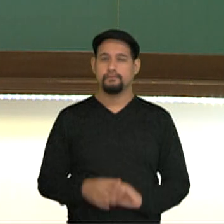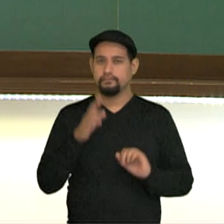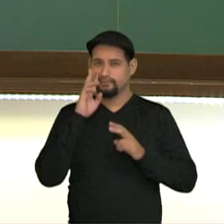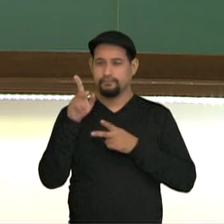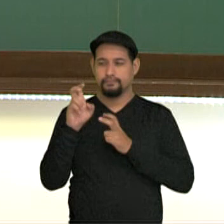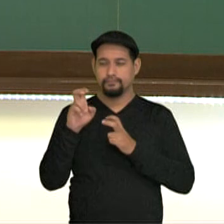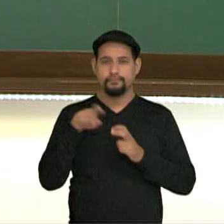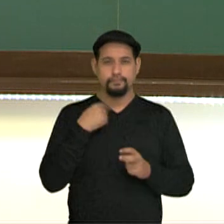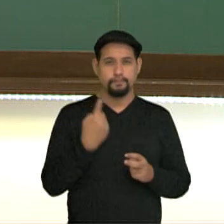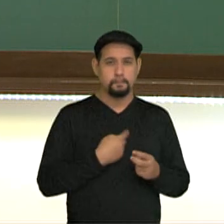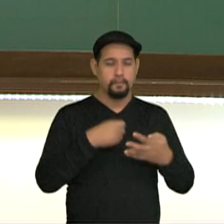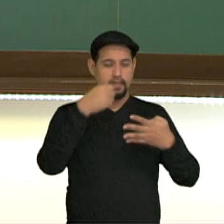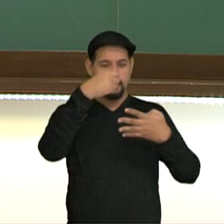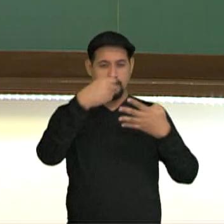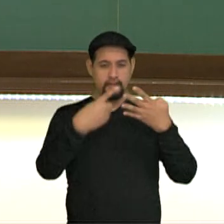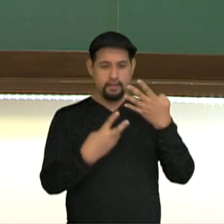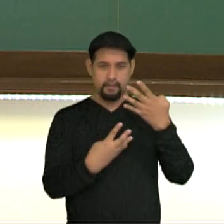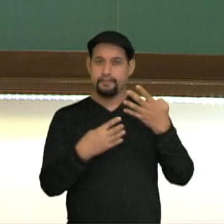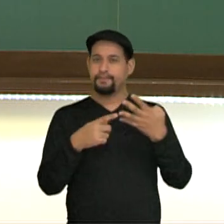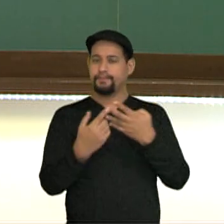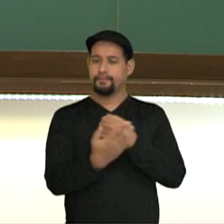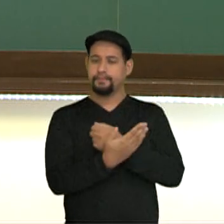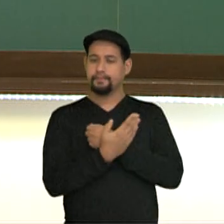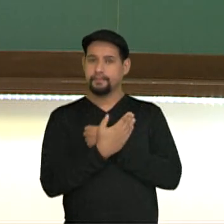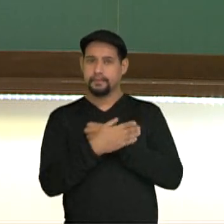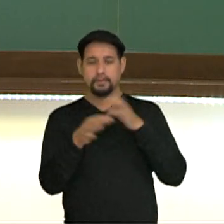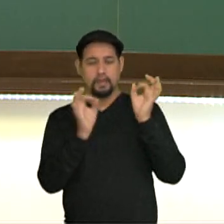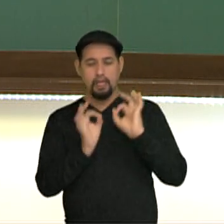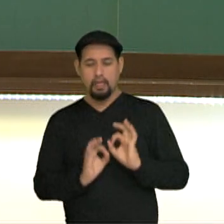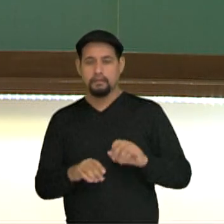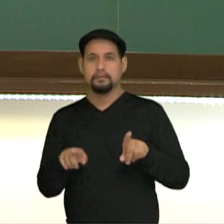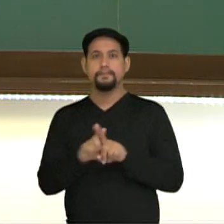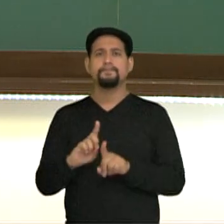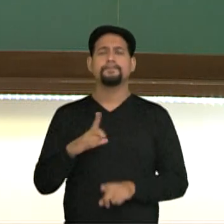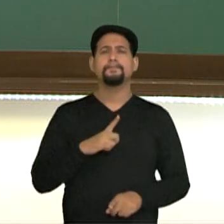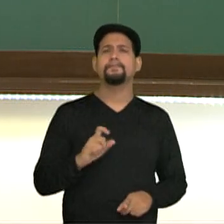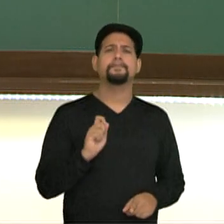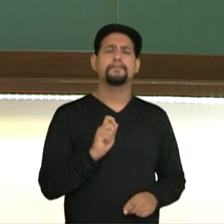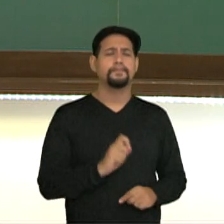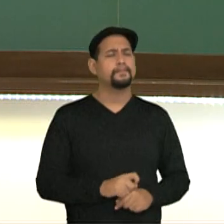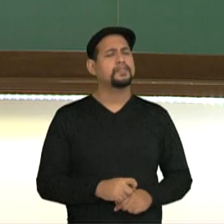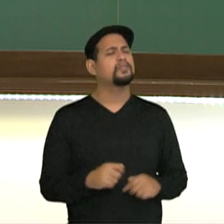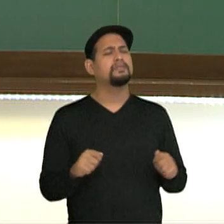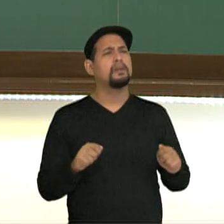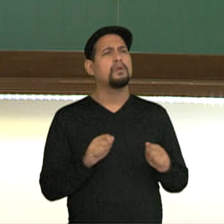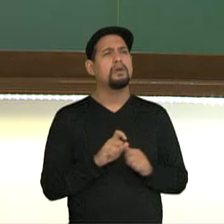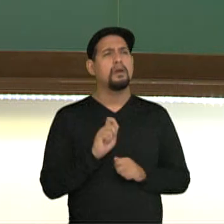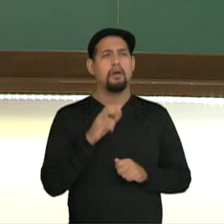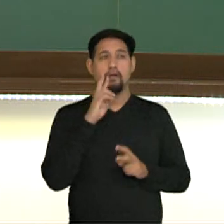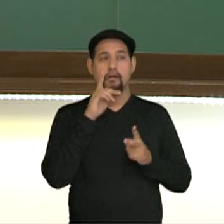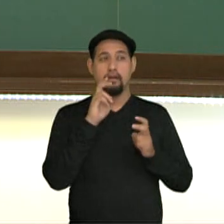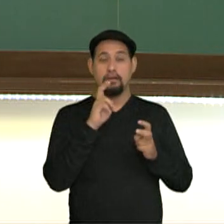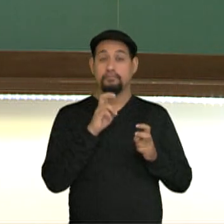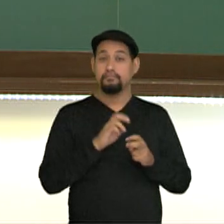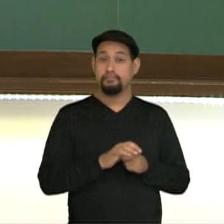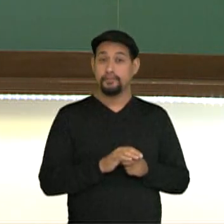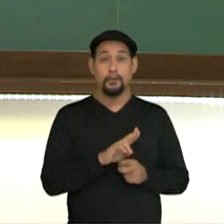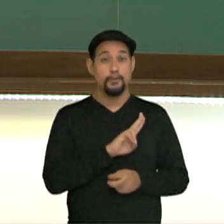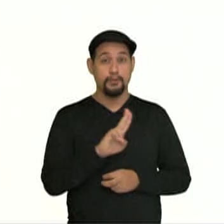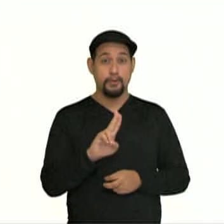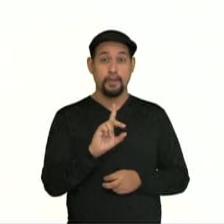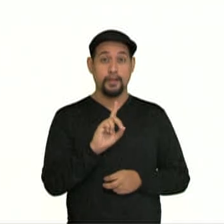Observando o nosso parágrafo, que auxilia na resolução das nossas questões, nós temos lá, what's his name? Douglas